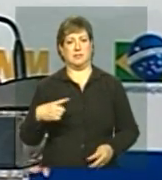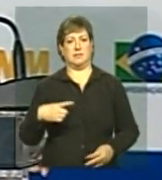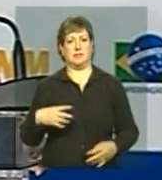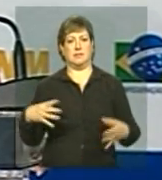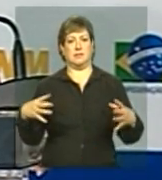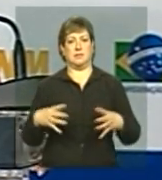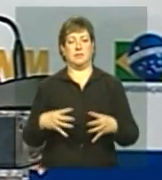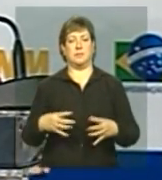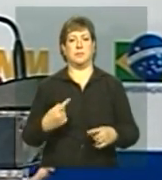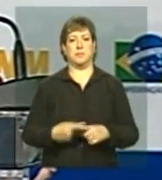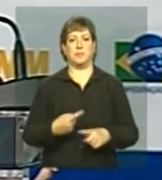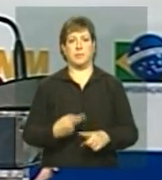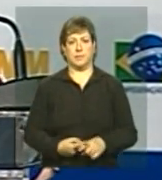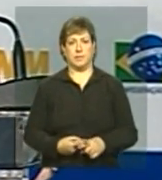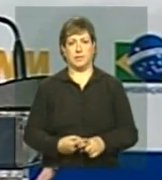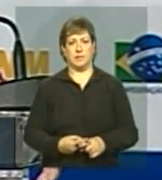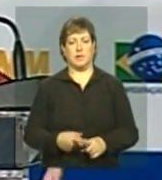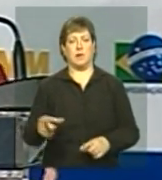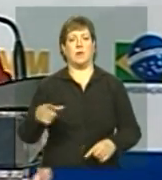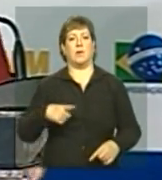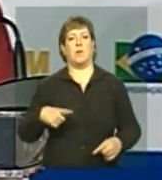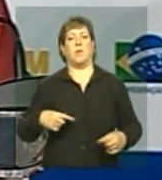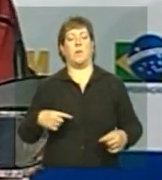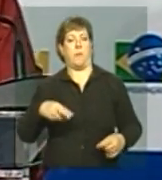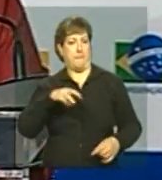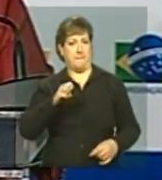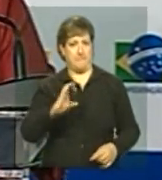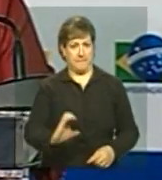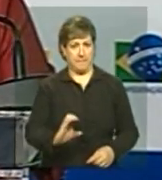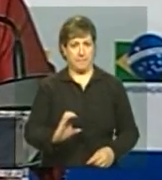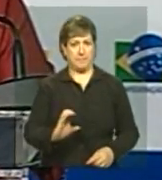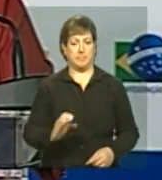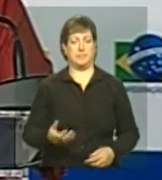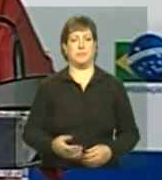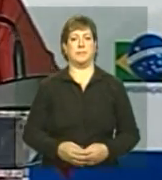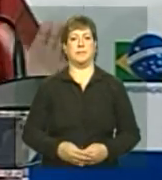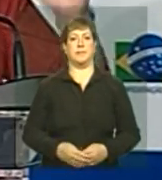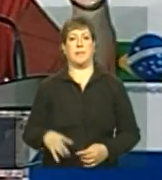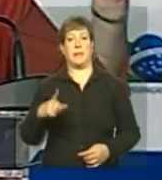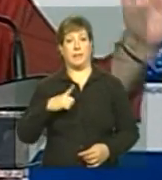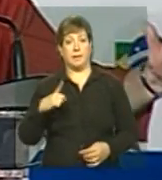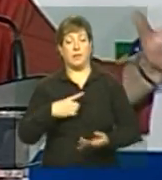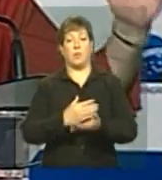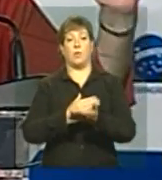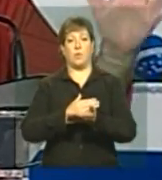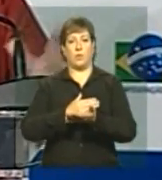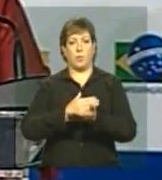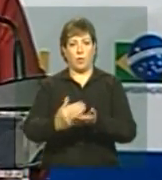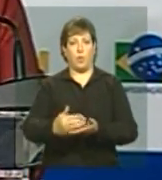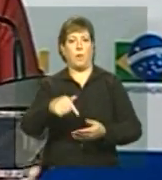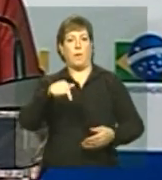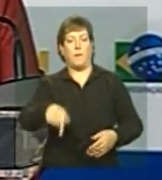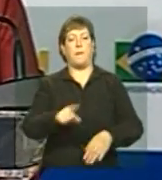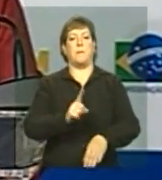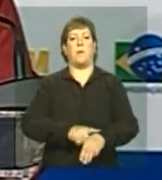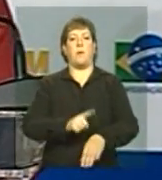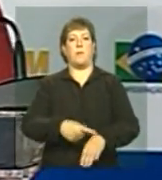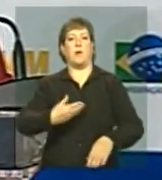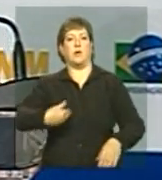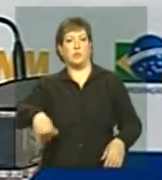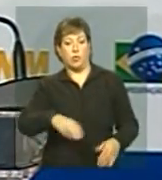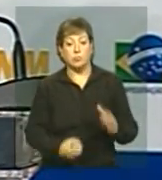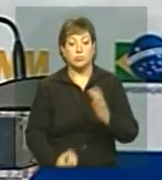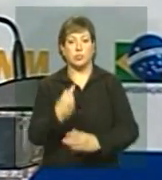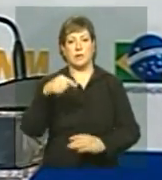Ministério da Educação tem, a partir do momento em que nós lançamos esse